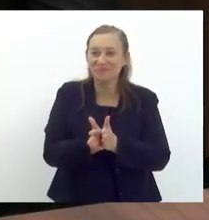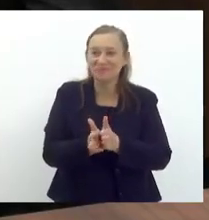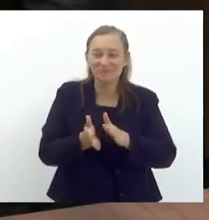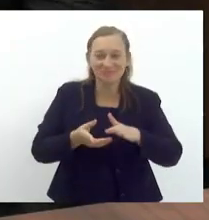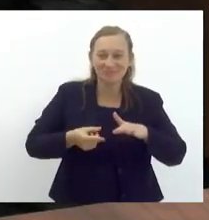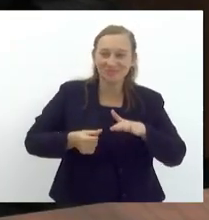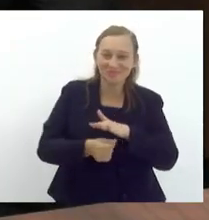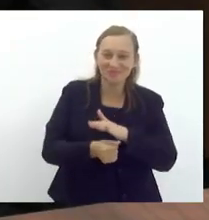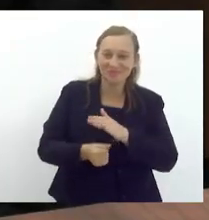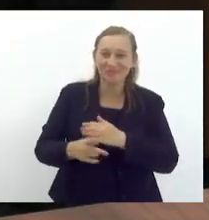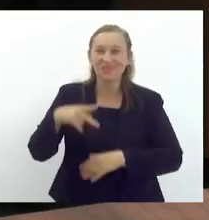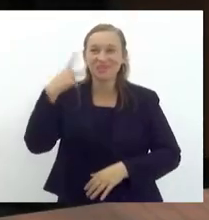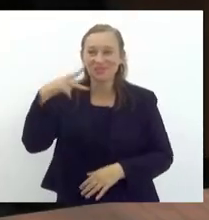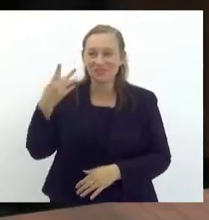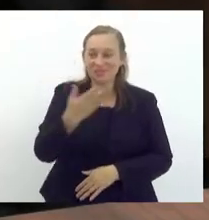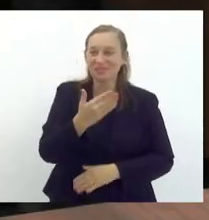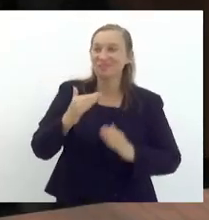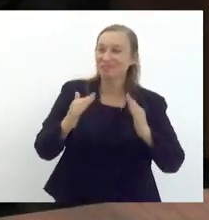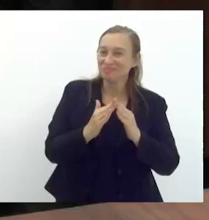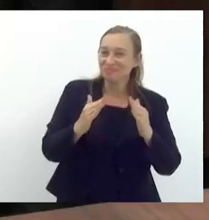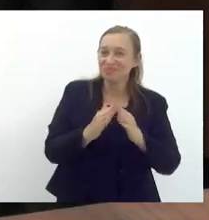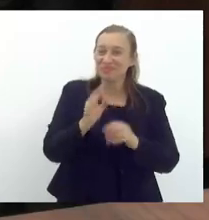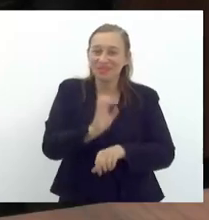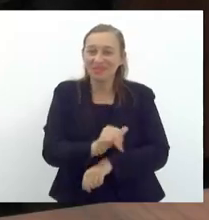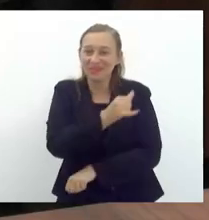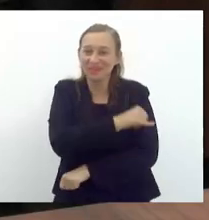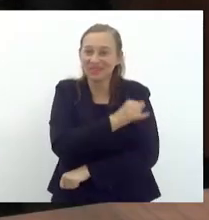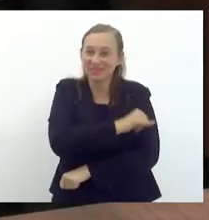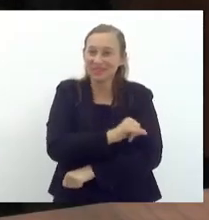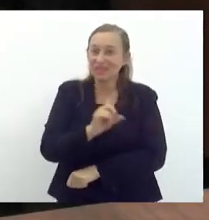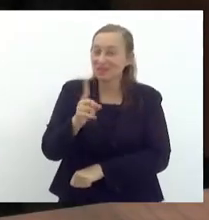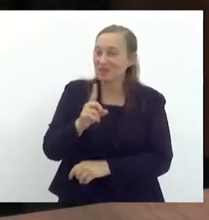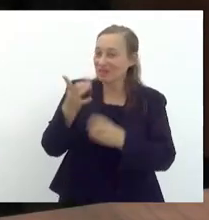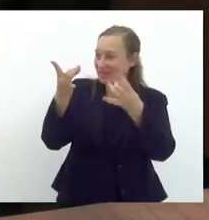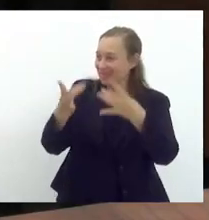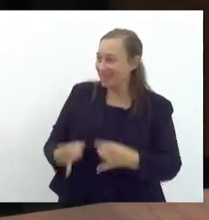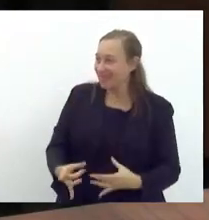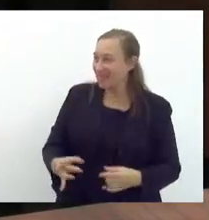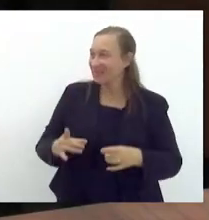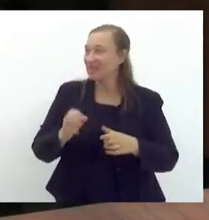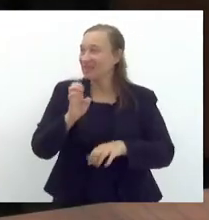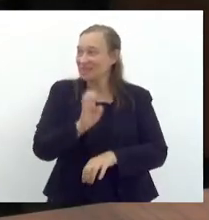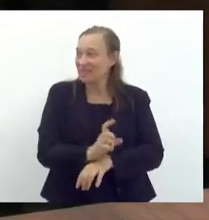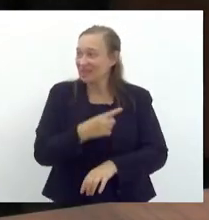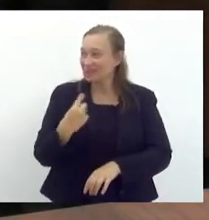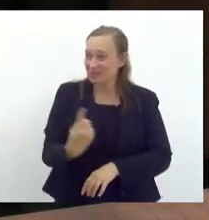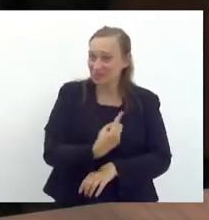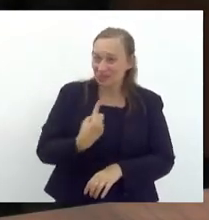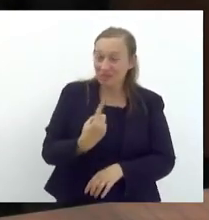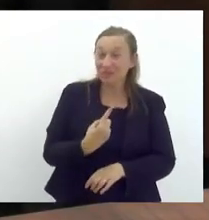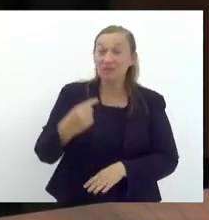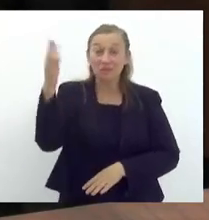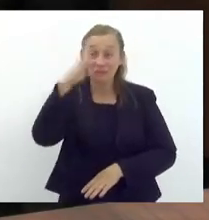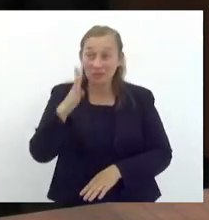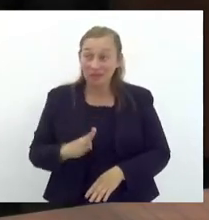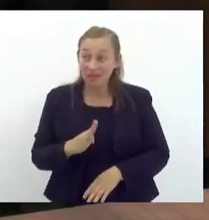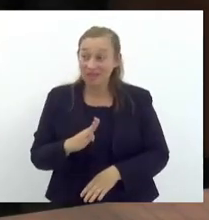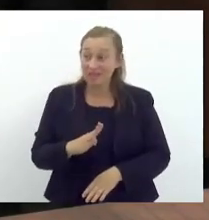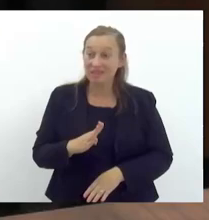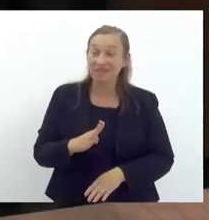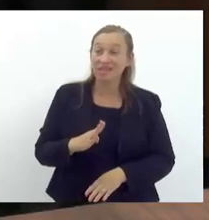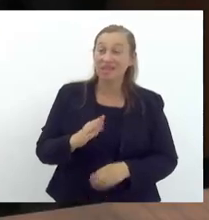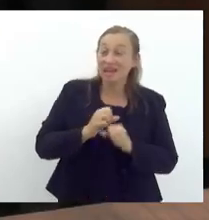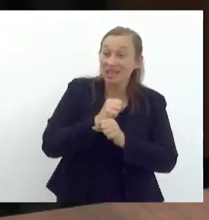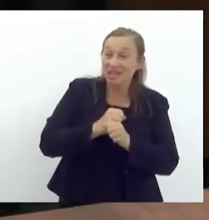tenha de fato política Habitacional no estado do Rio de Janeiro Isso não é um detalhe o nosso estado é o estado no Brasil um dia